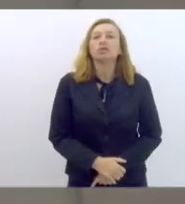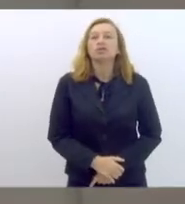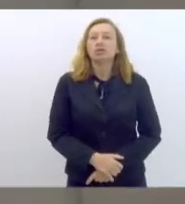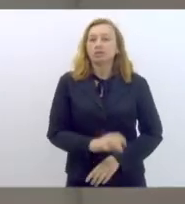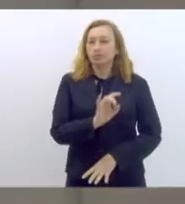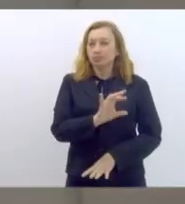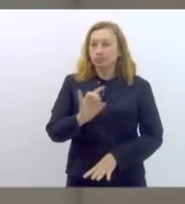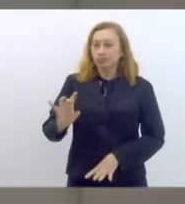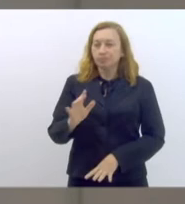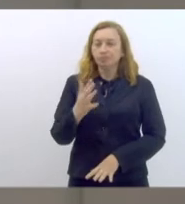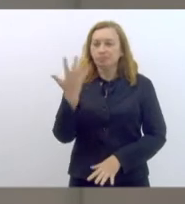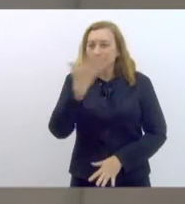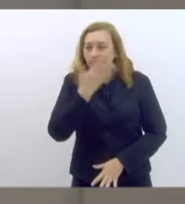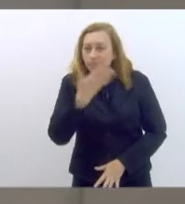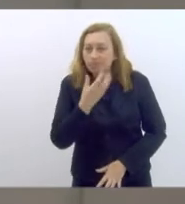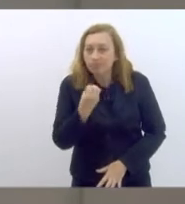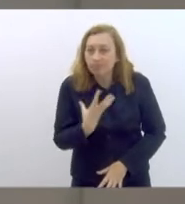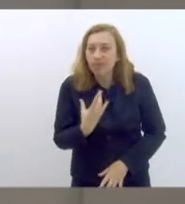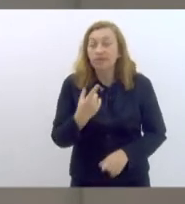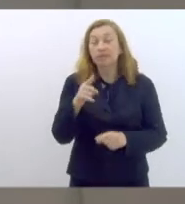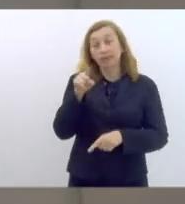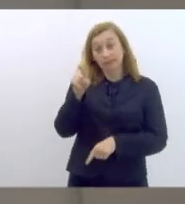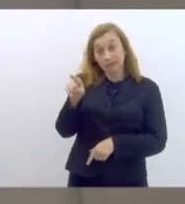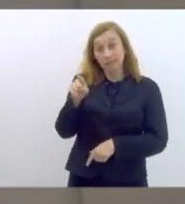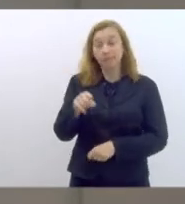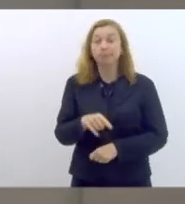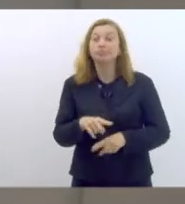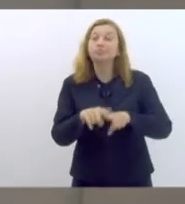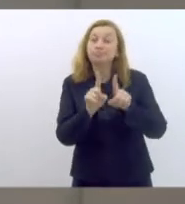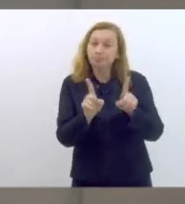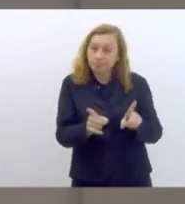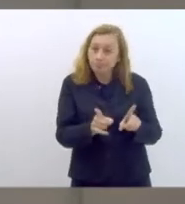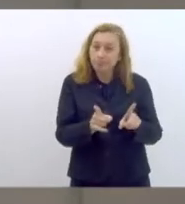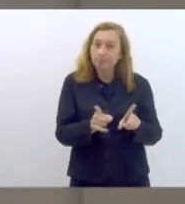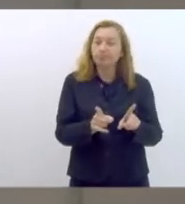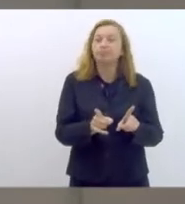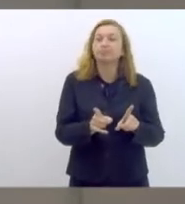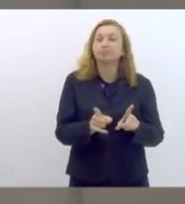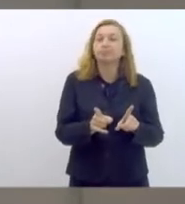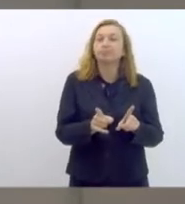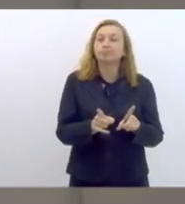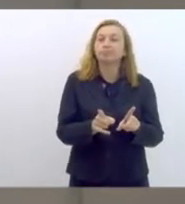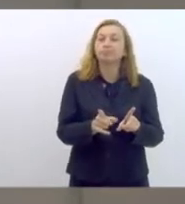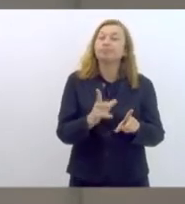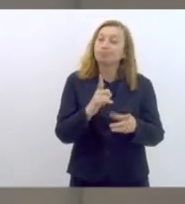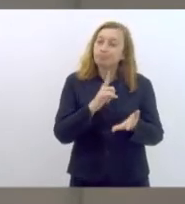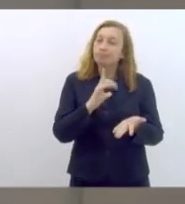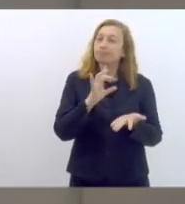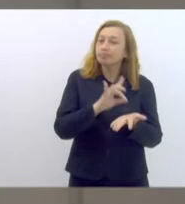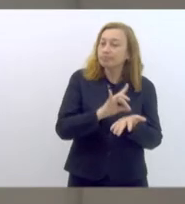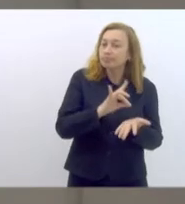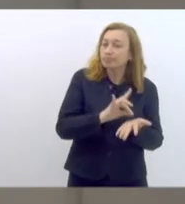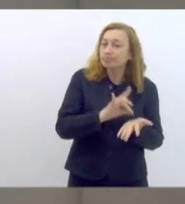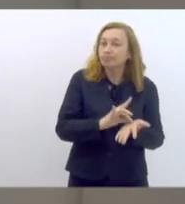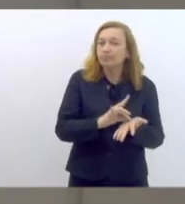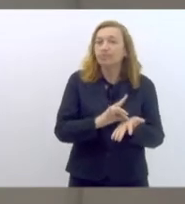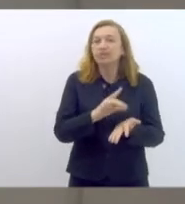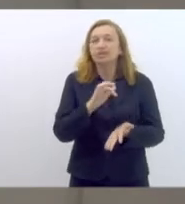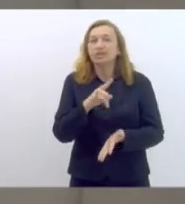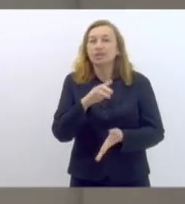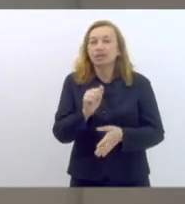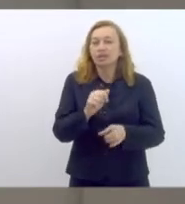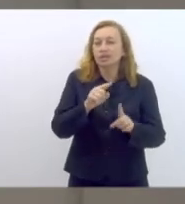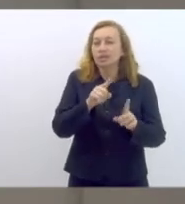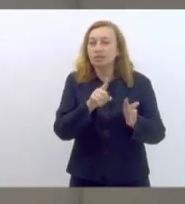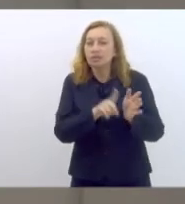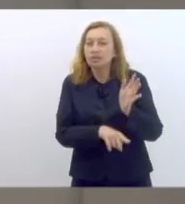índice. Não dá para enxergar muito bem, possivelmente, daí. Mas é, a gente tem, na verdade, a linha que está mais para baixo, que